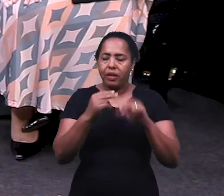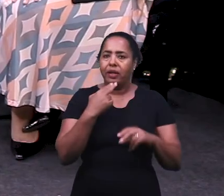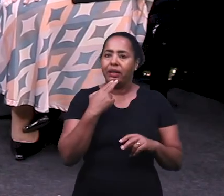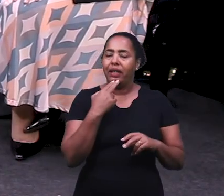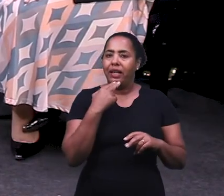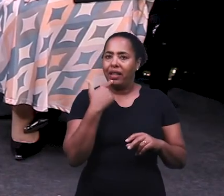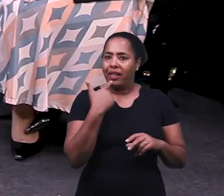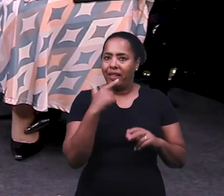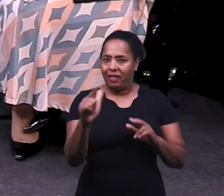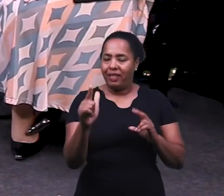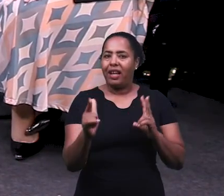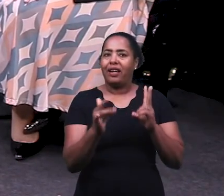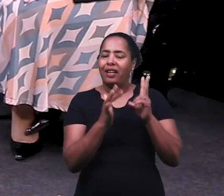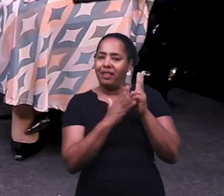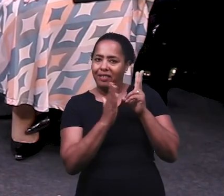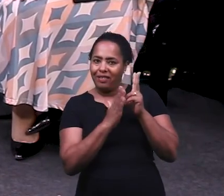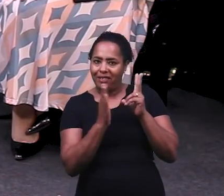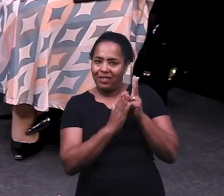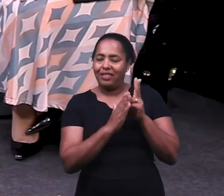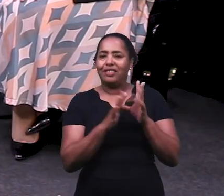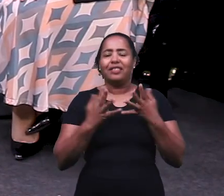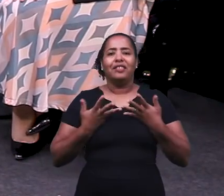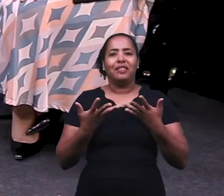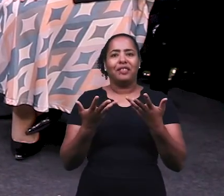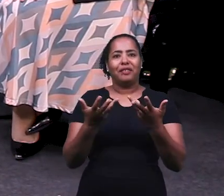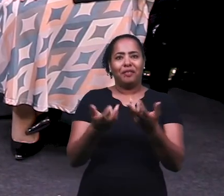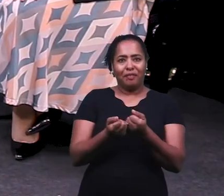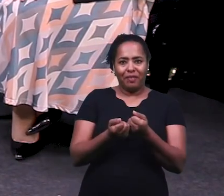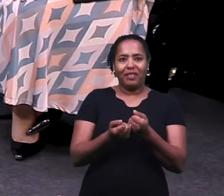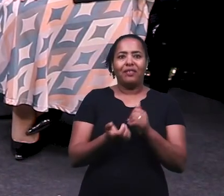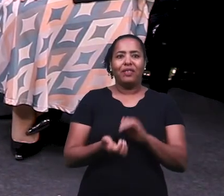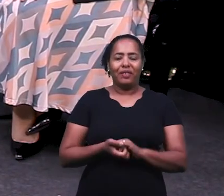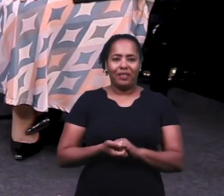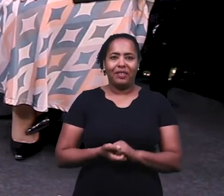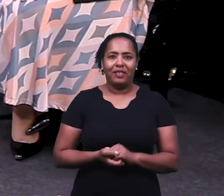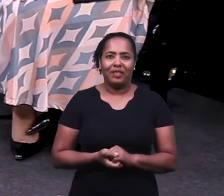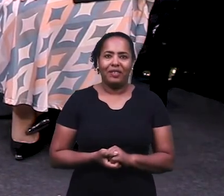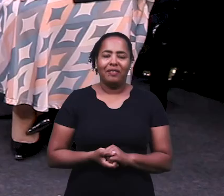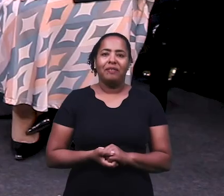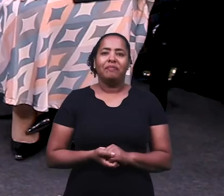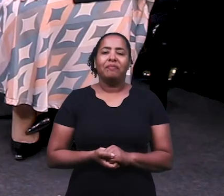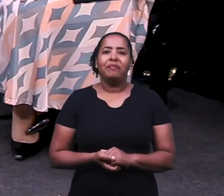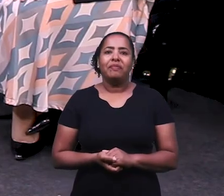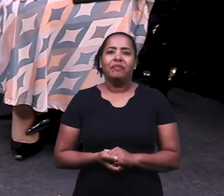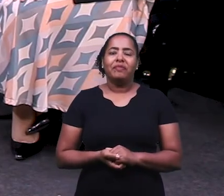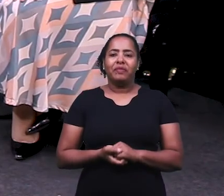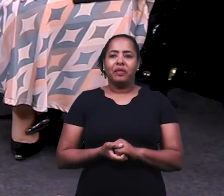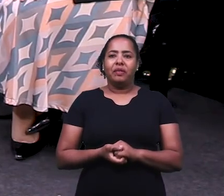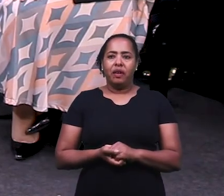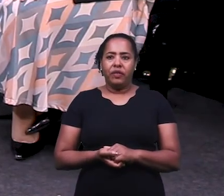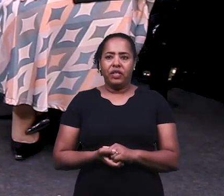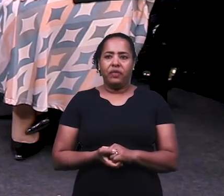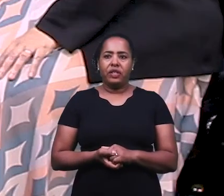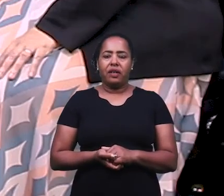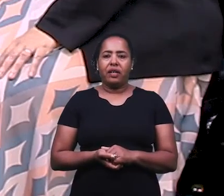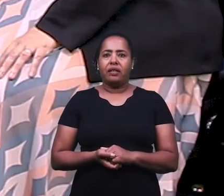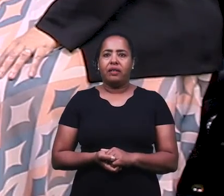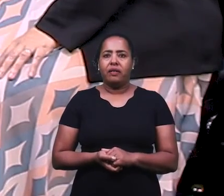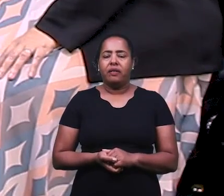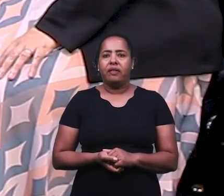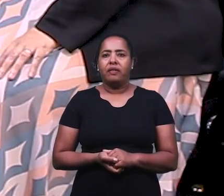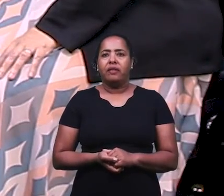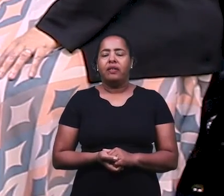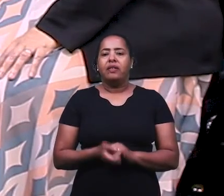irmãos cantam na língua indígena. É na- lindo, é maravilhoso. lindo. Estive lá e vi realmente eles cantando. É lindo. E